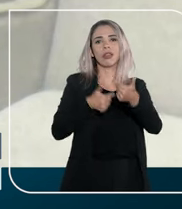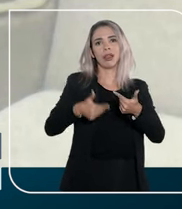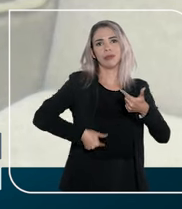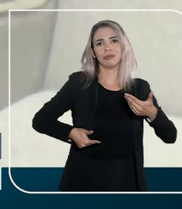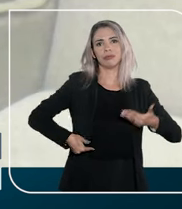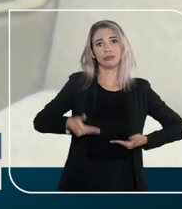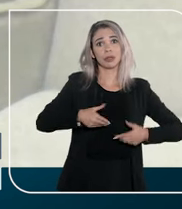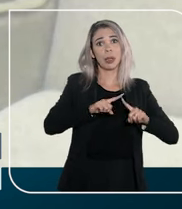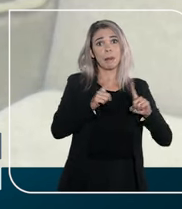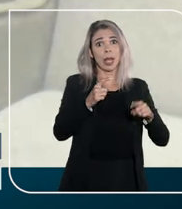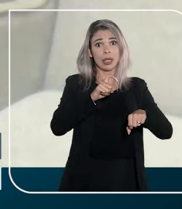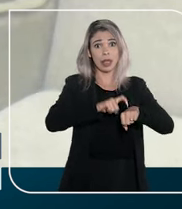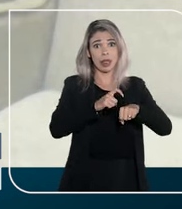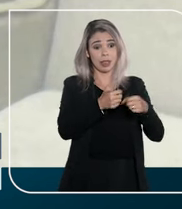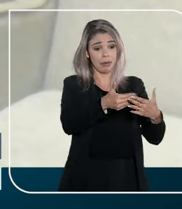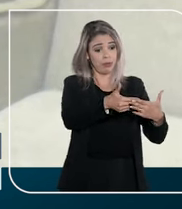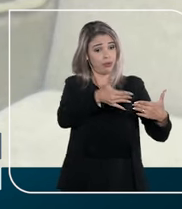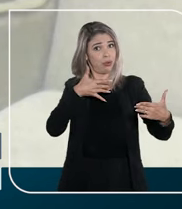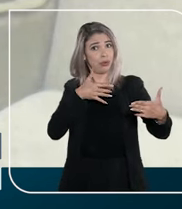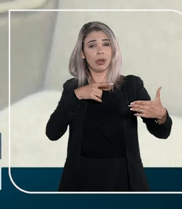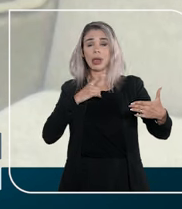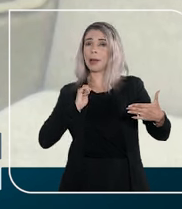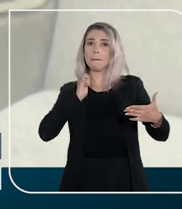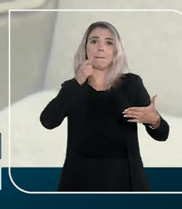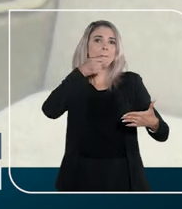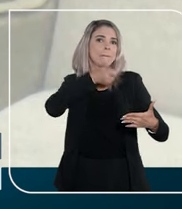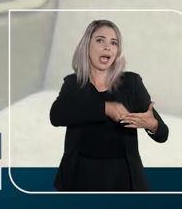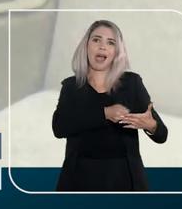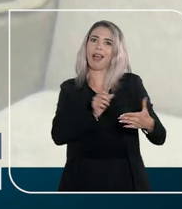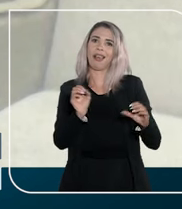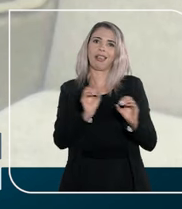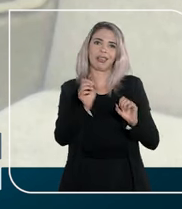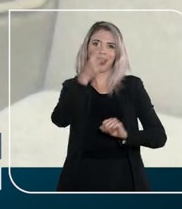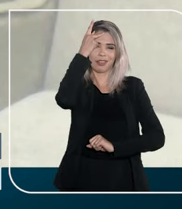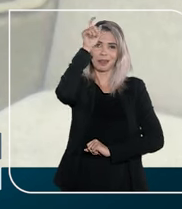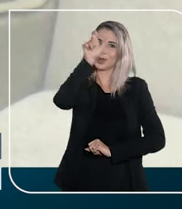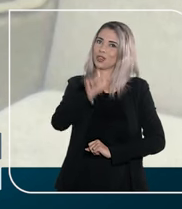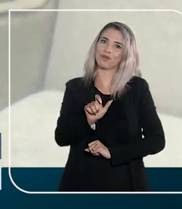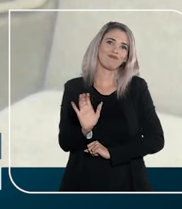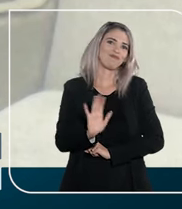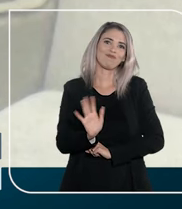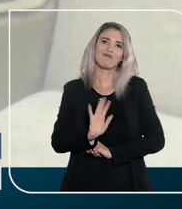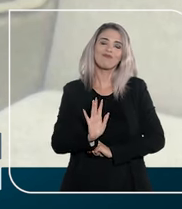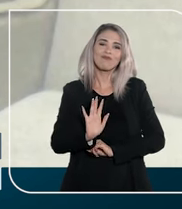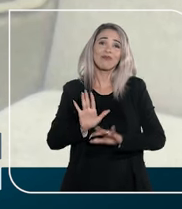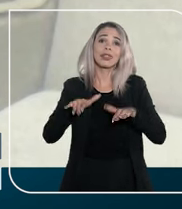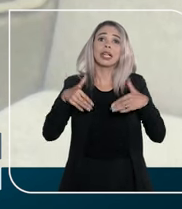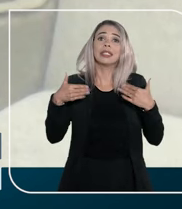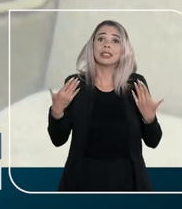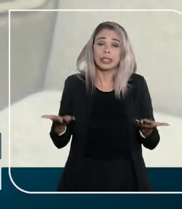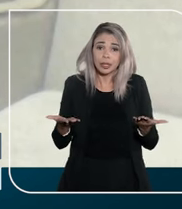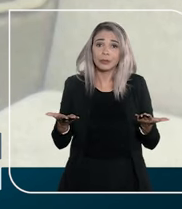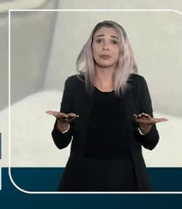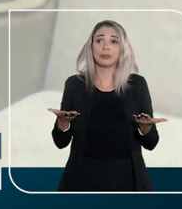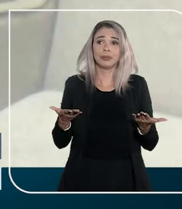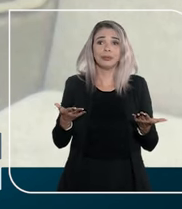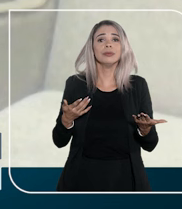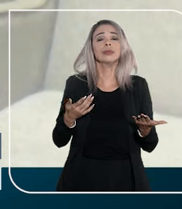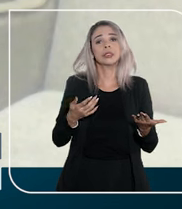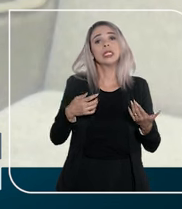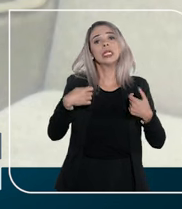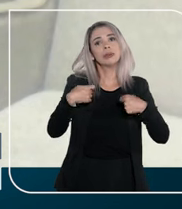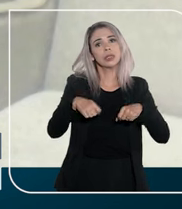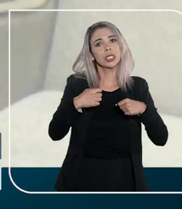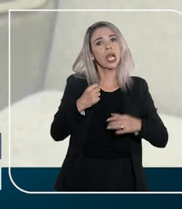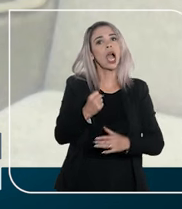Aqueles 2, 3 anos de discussão judicial não serão pagos ao servidor público, né? Então, que se garanta,